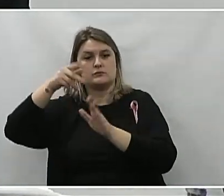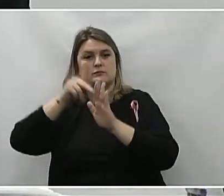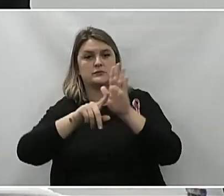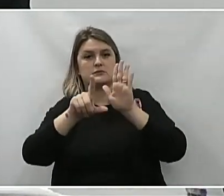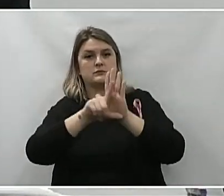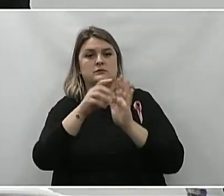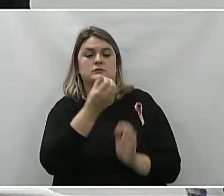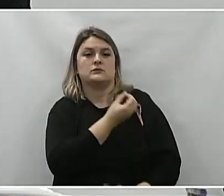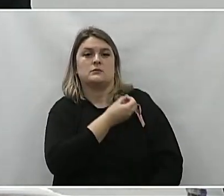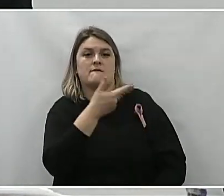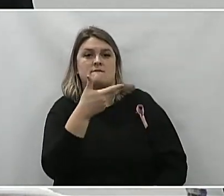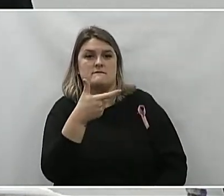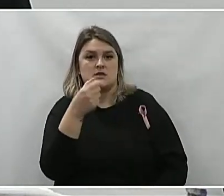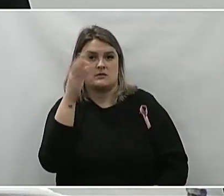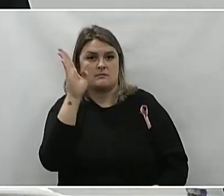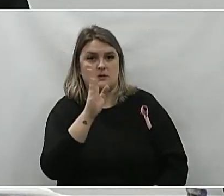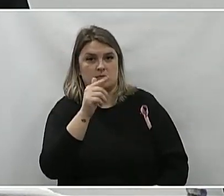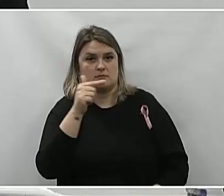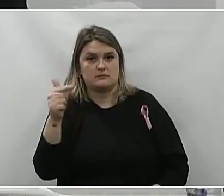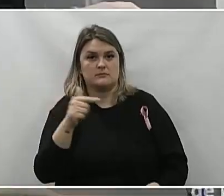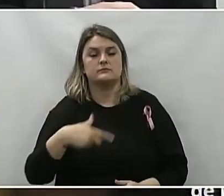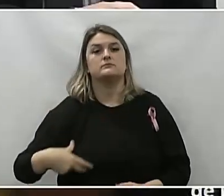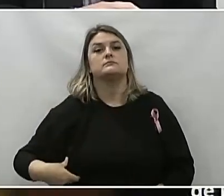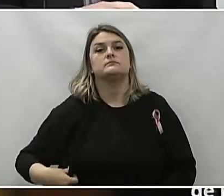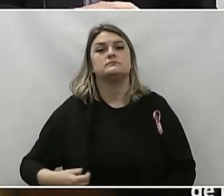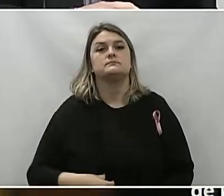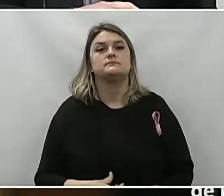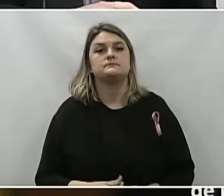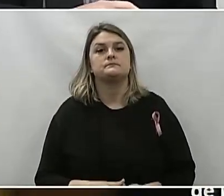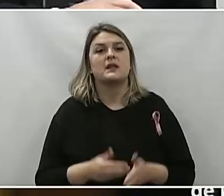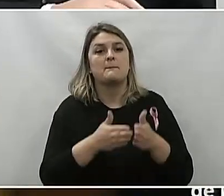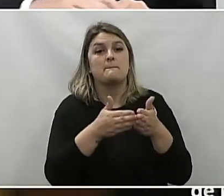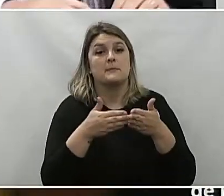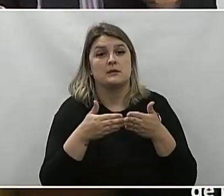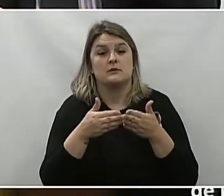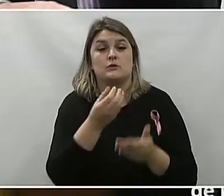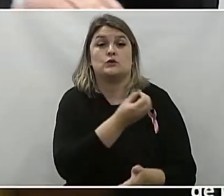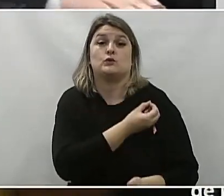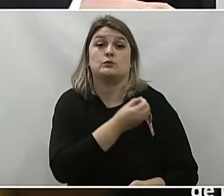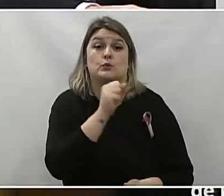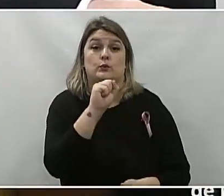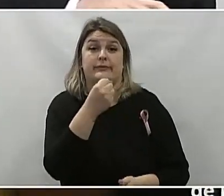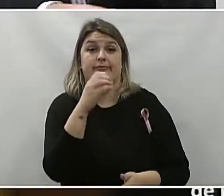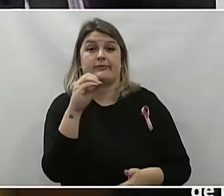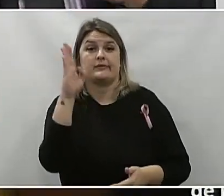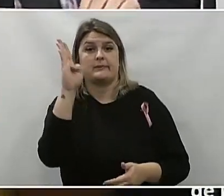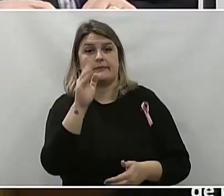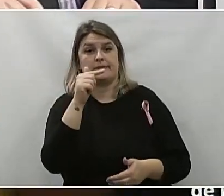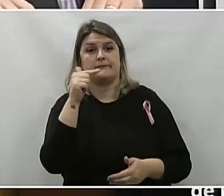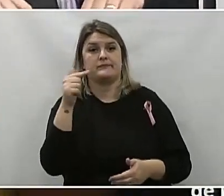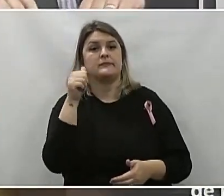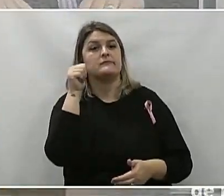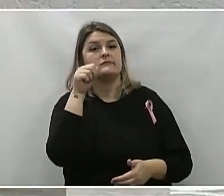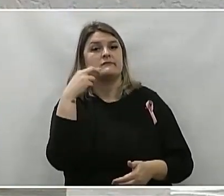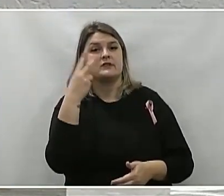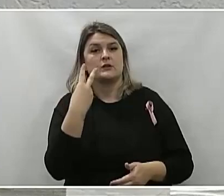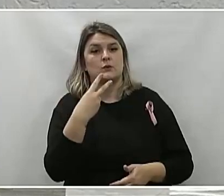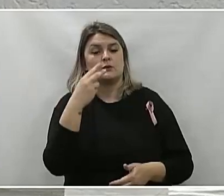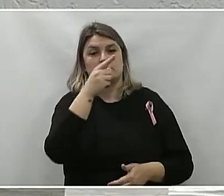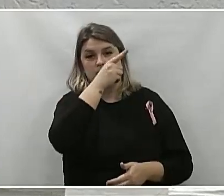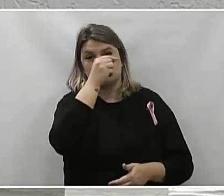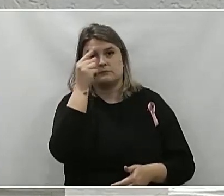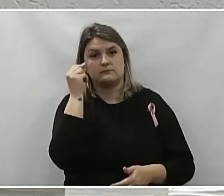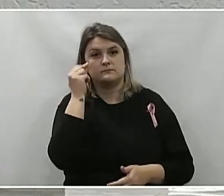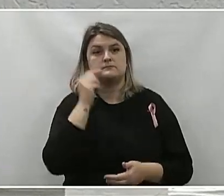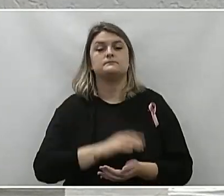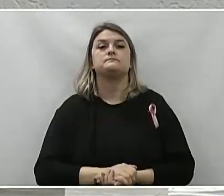de lei ordinário número 20 de 2022 requerimentos número 80 de 2022 da vereadora alandra